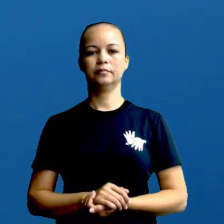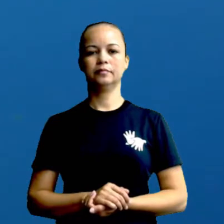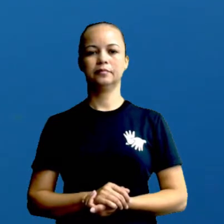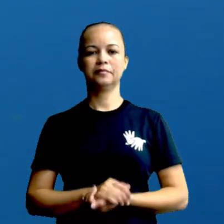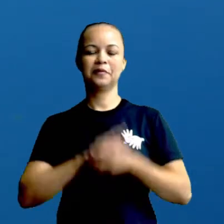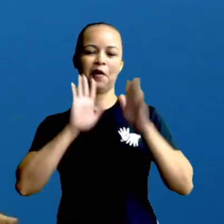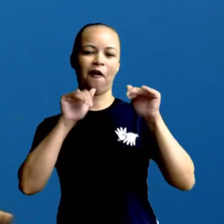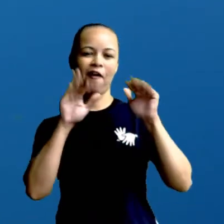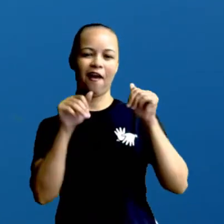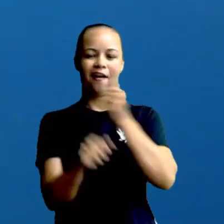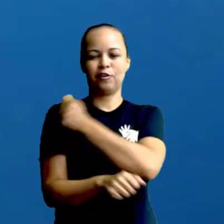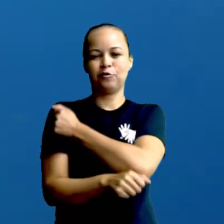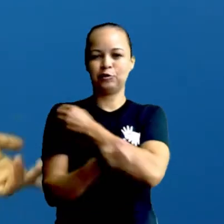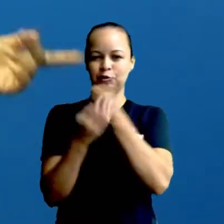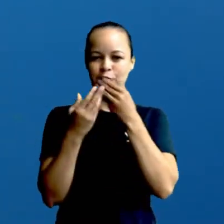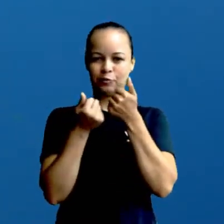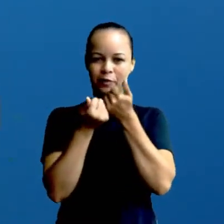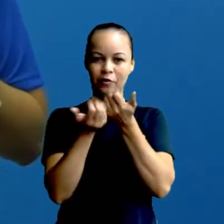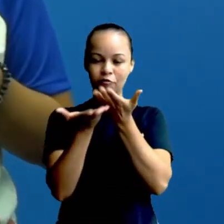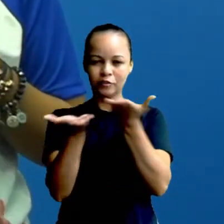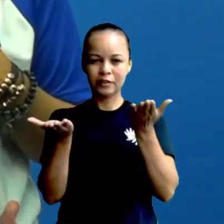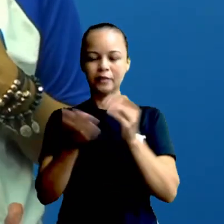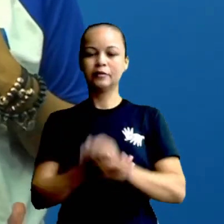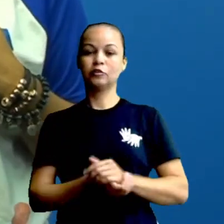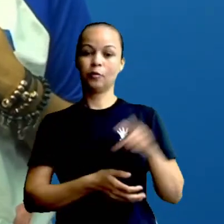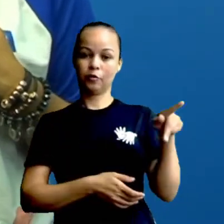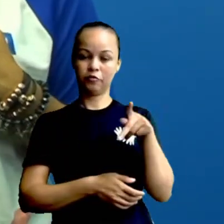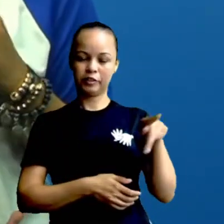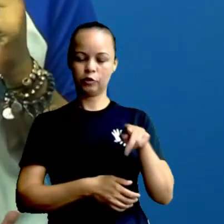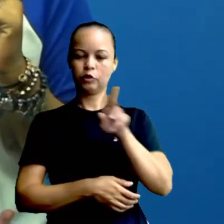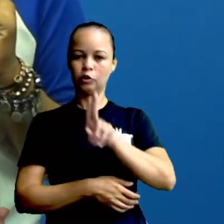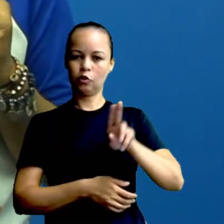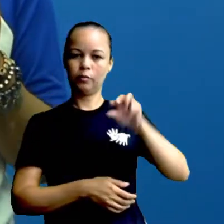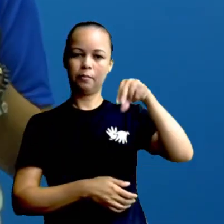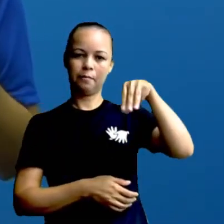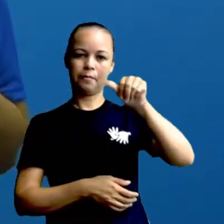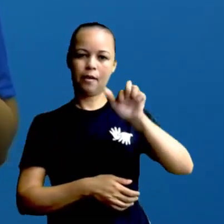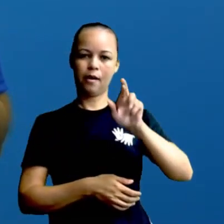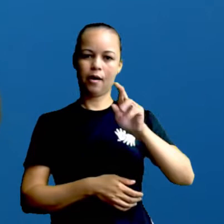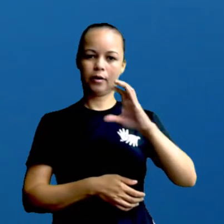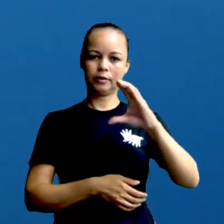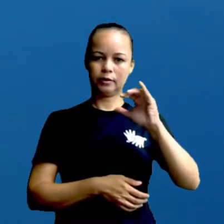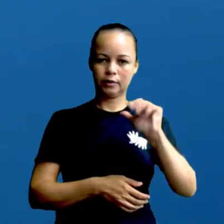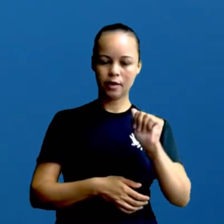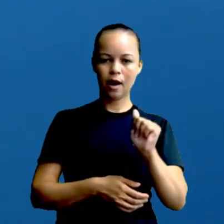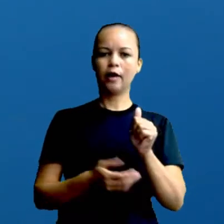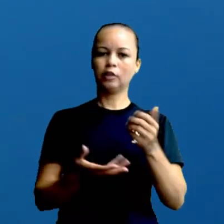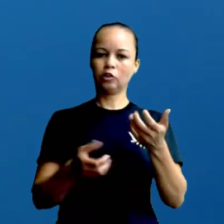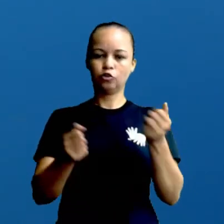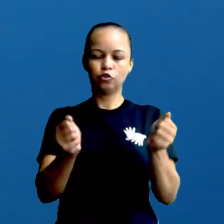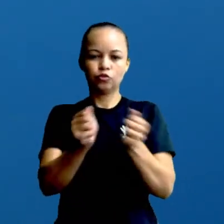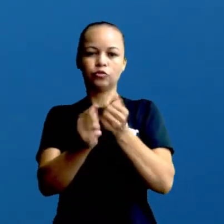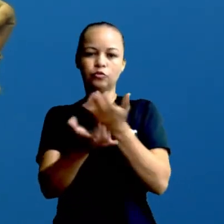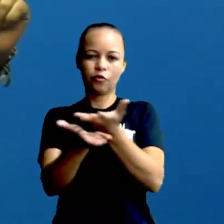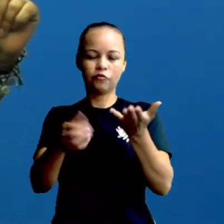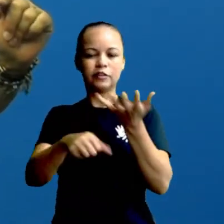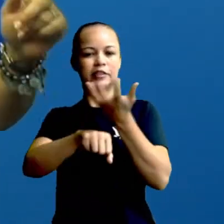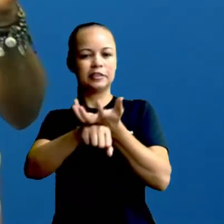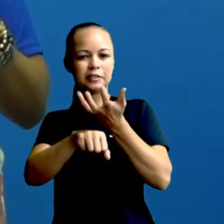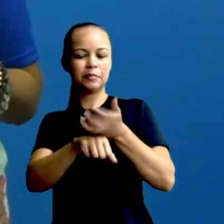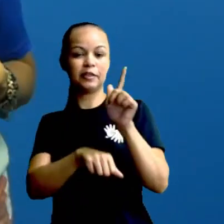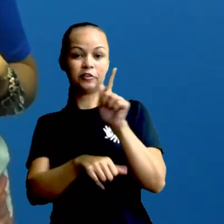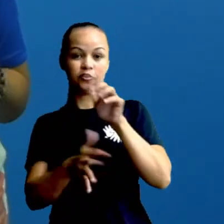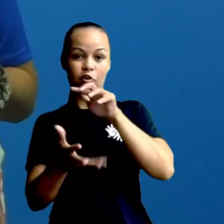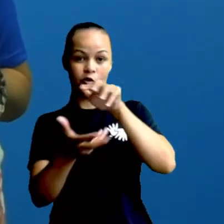Oi, gente! Tudo bem com vocês? Eu sou a professora Márcia Nazário e vou estar com vocês na disciplina de